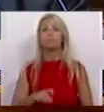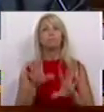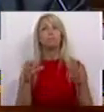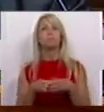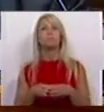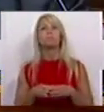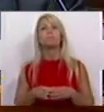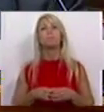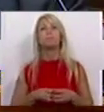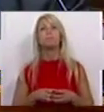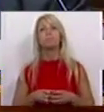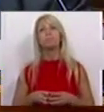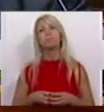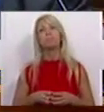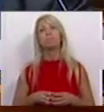Comissão.